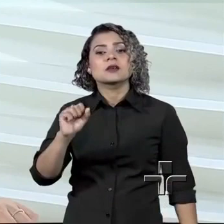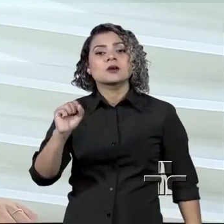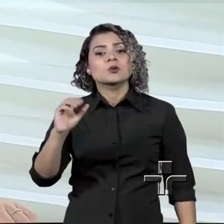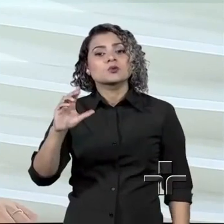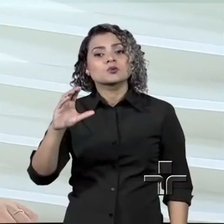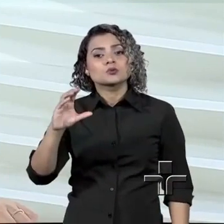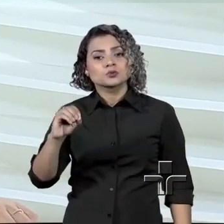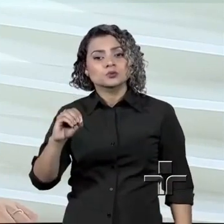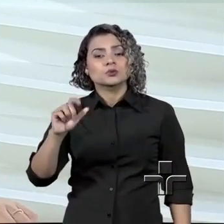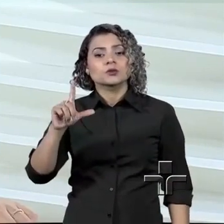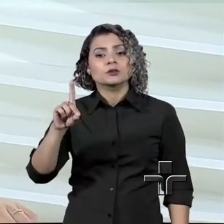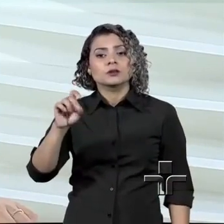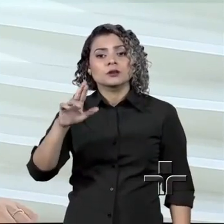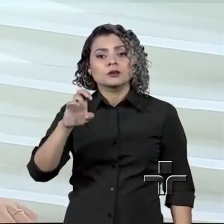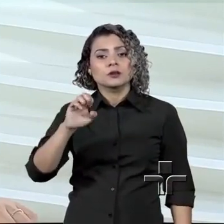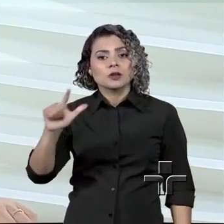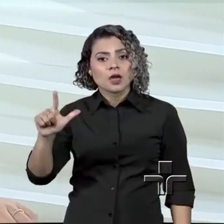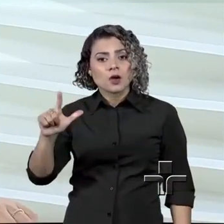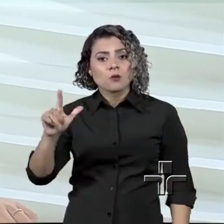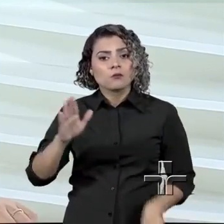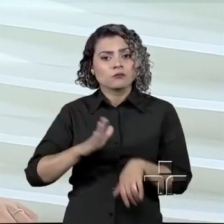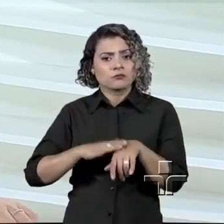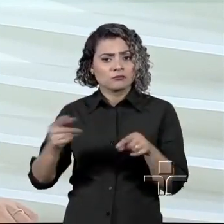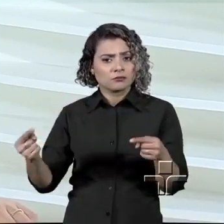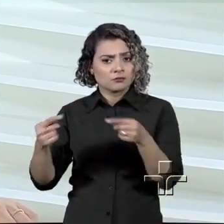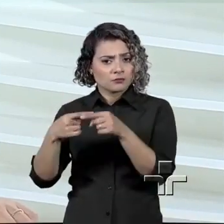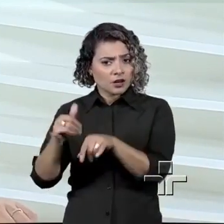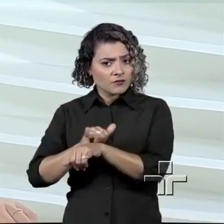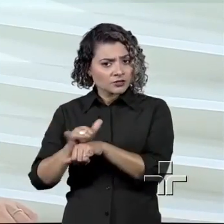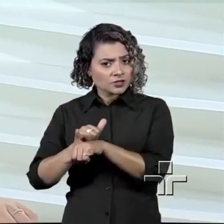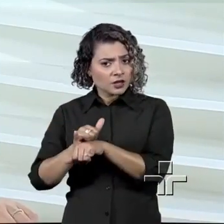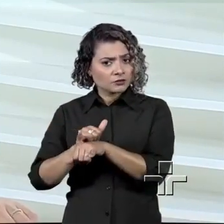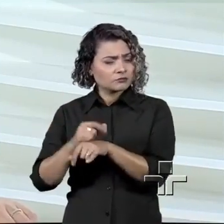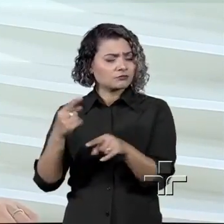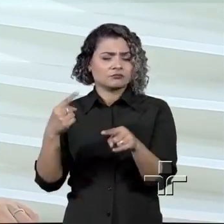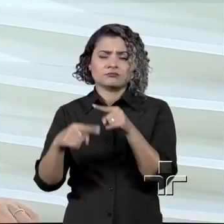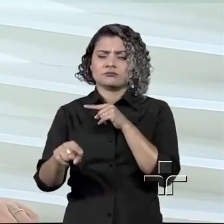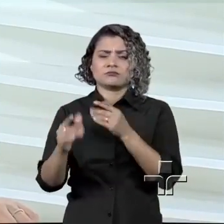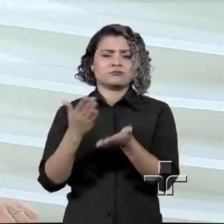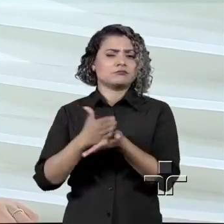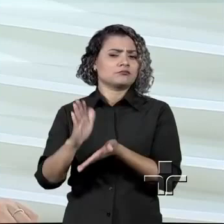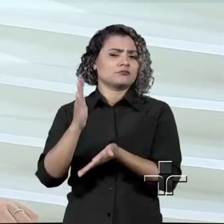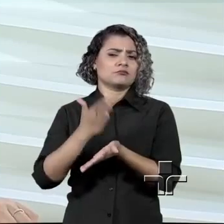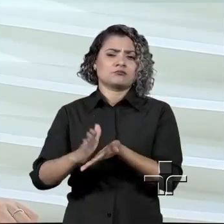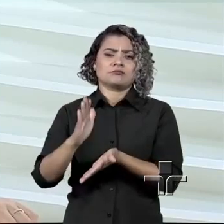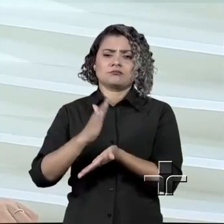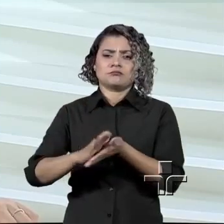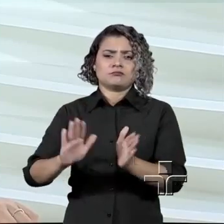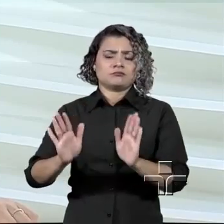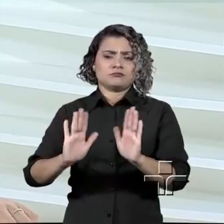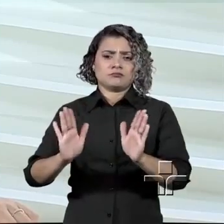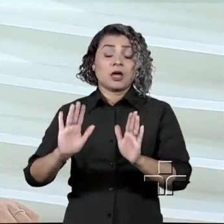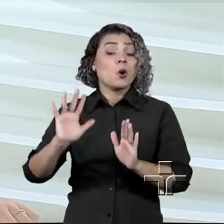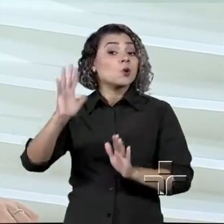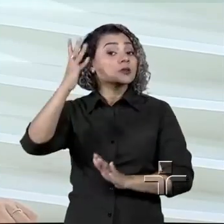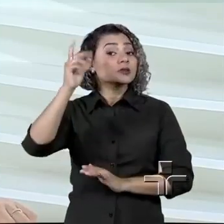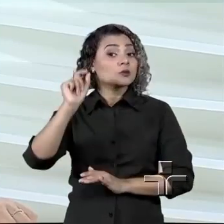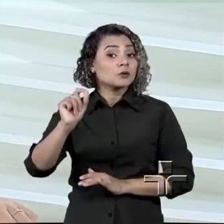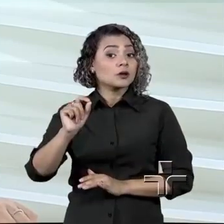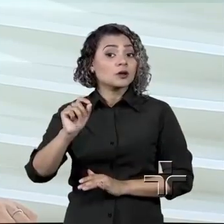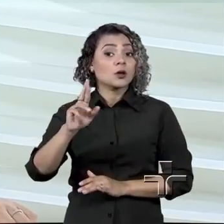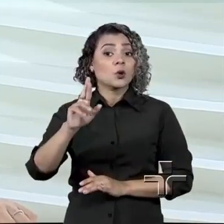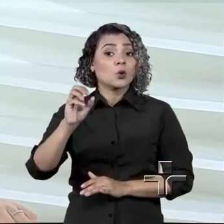é exatamente ligado à Lava Jato, mas o que aconteceu é que o Ronan